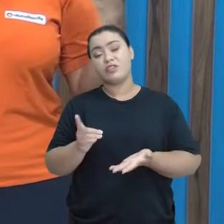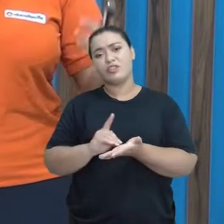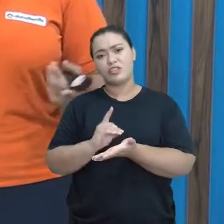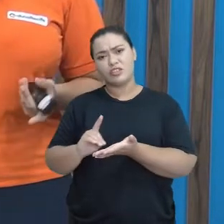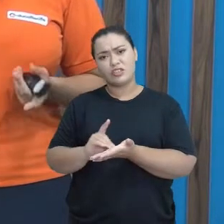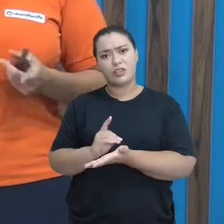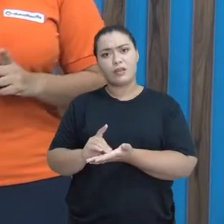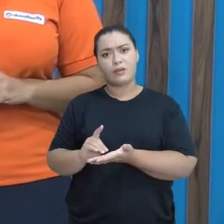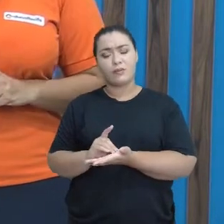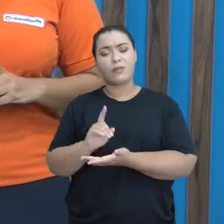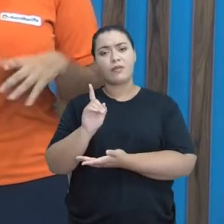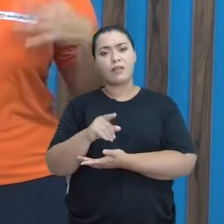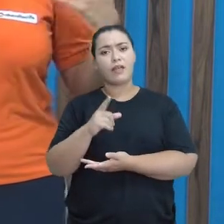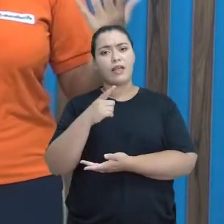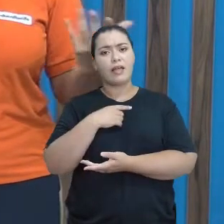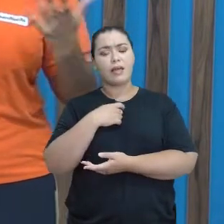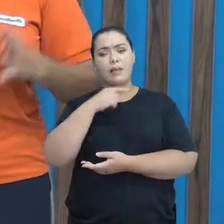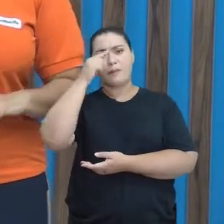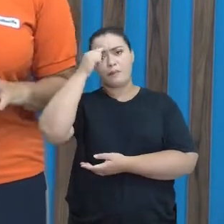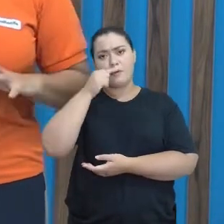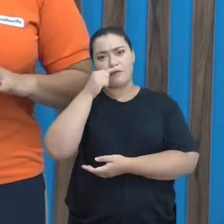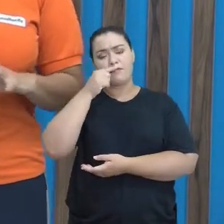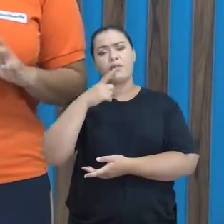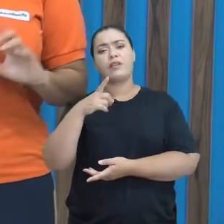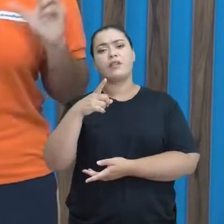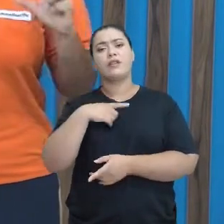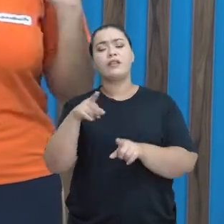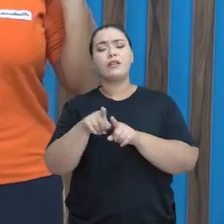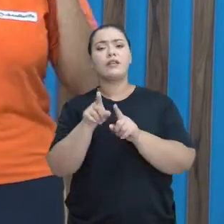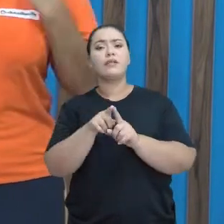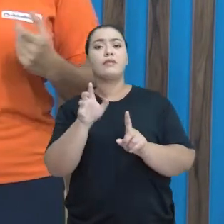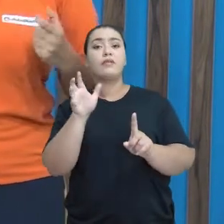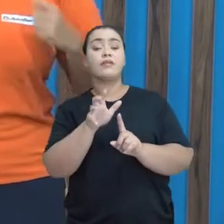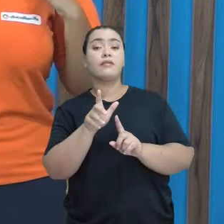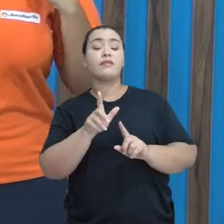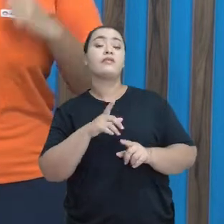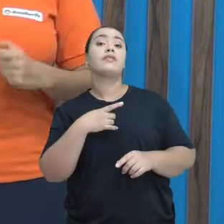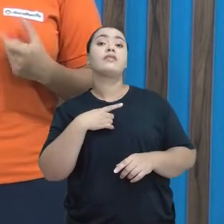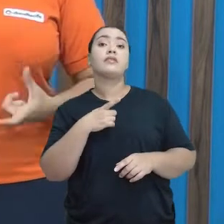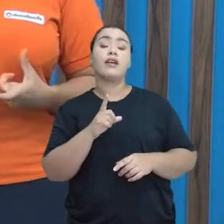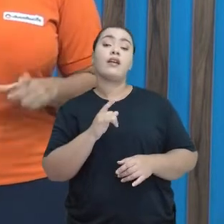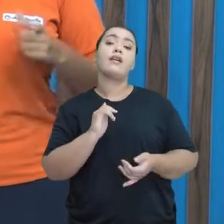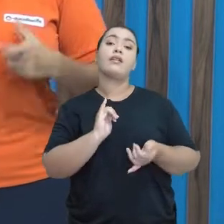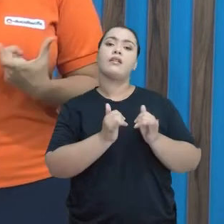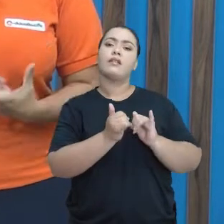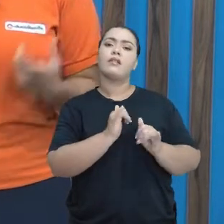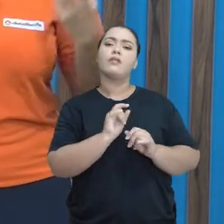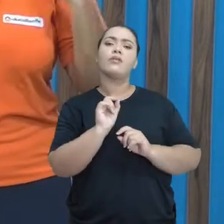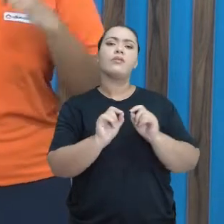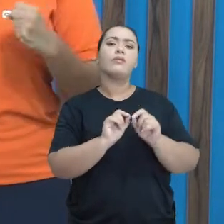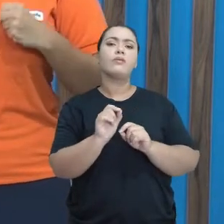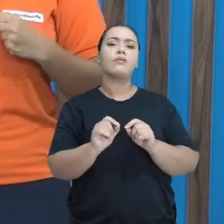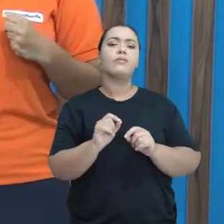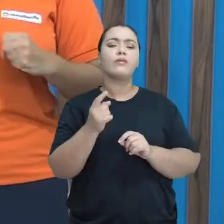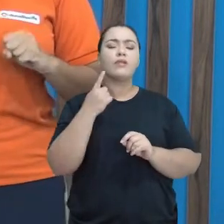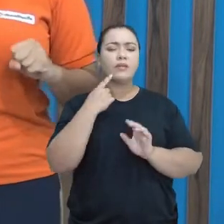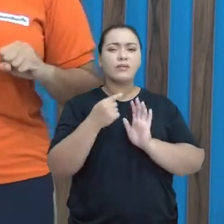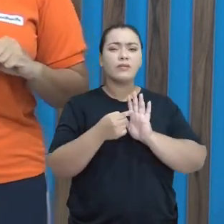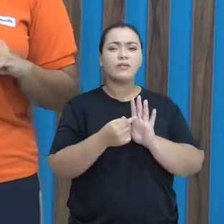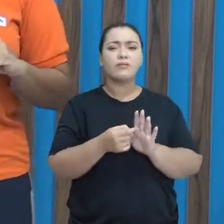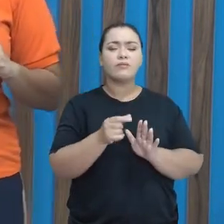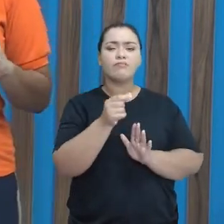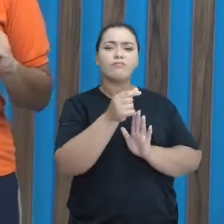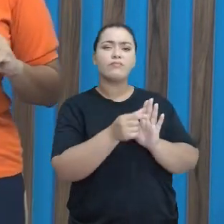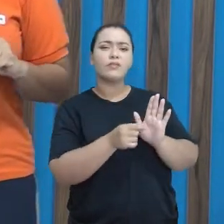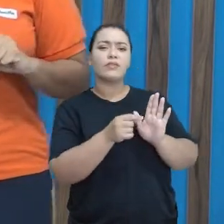perfis digitais de famosos, de influenciadores que trazem uma mini biografia, que nada mais é do que um resuminho da